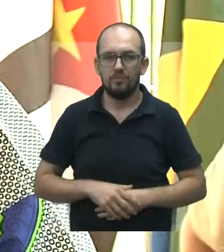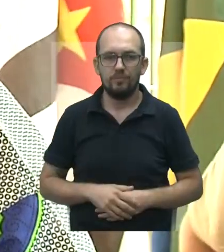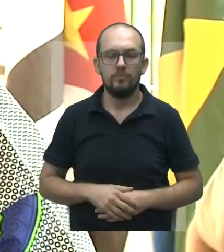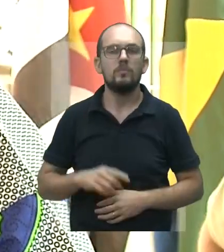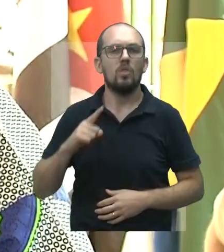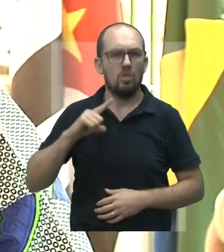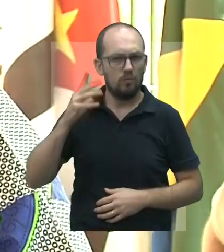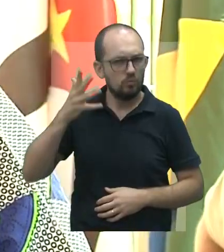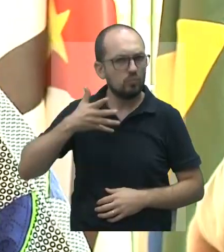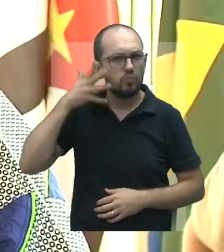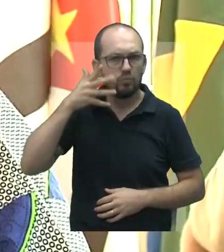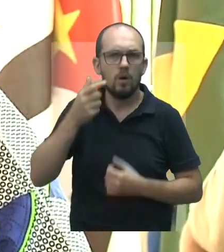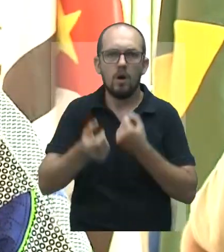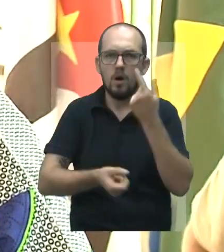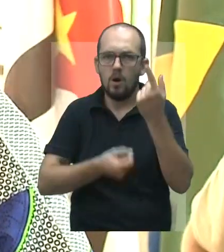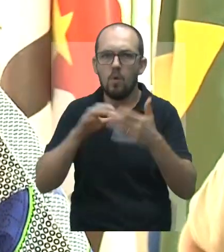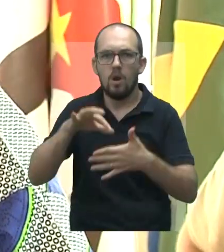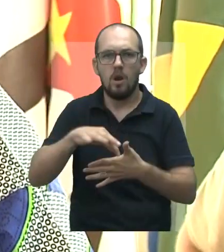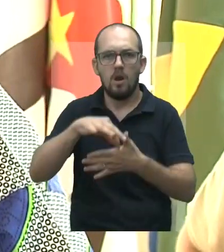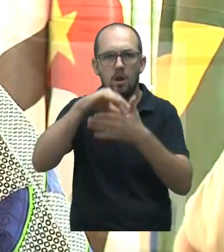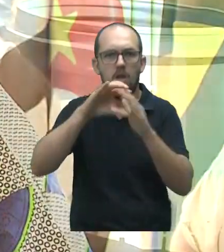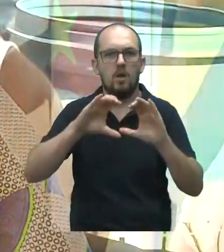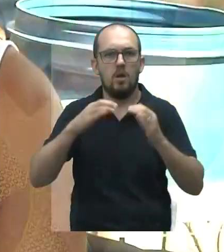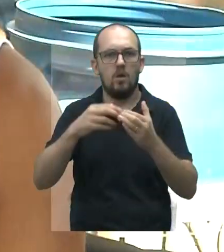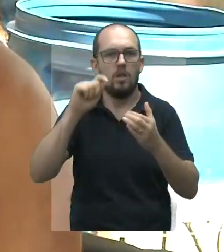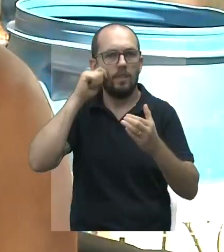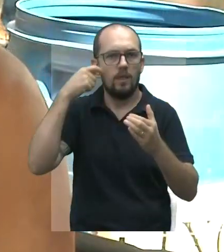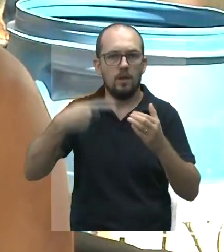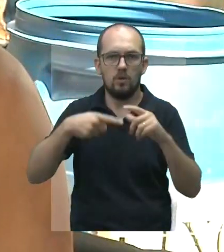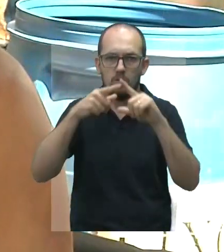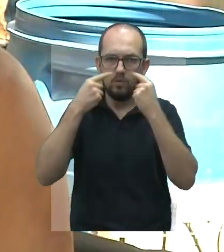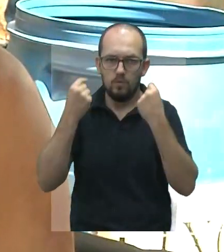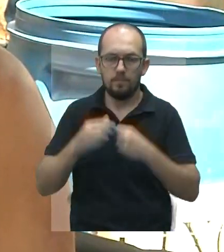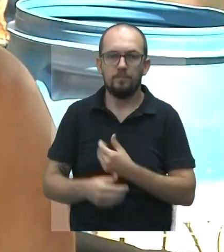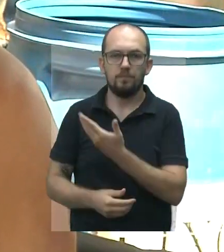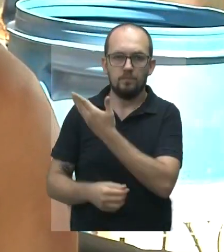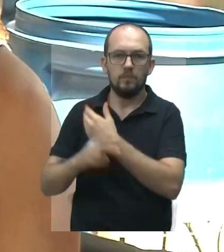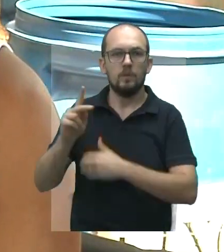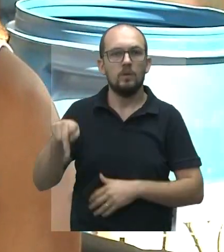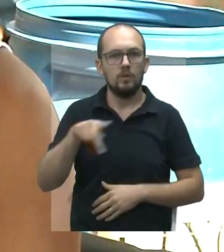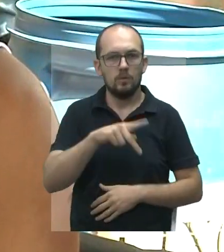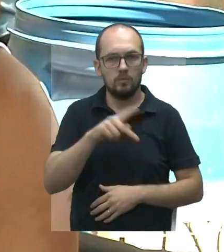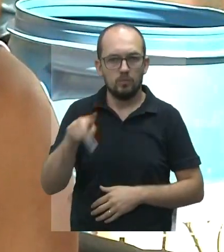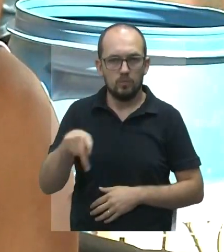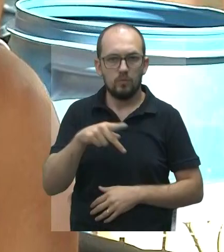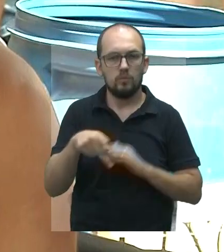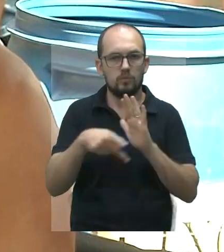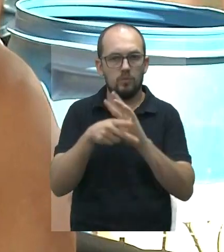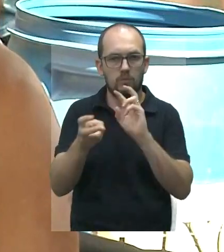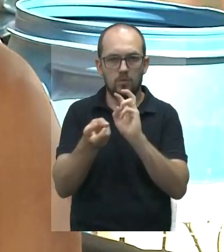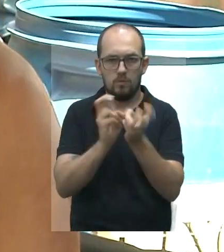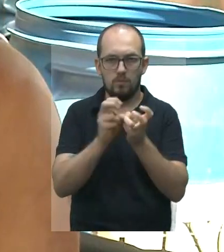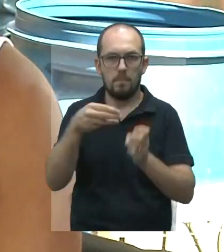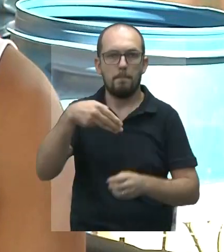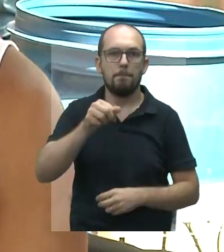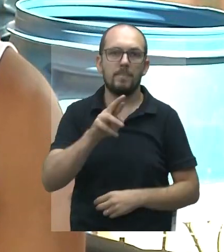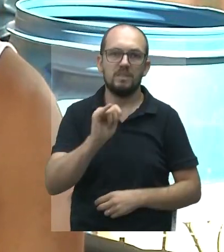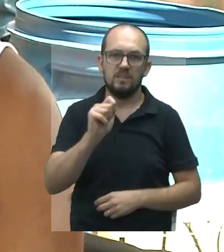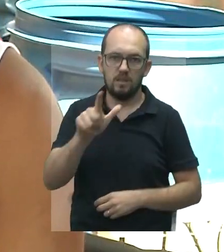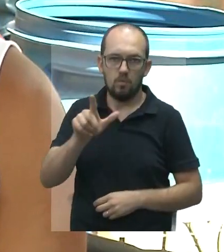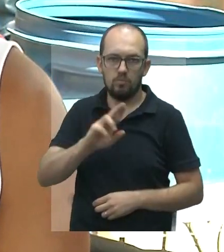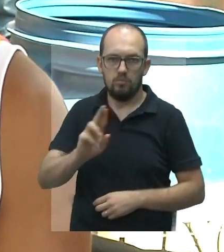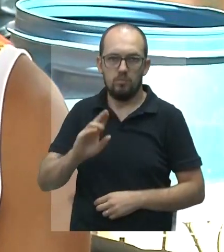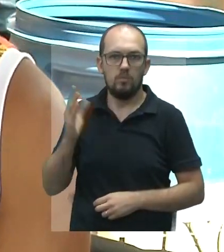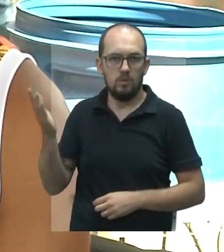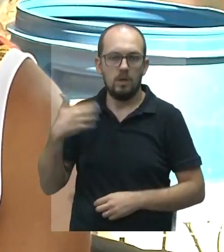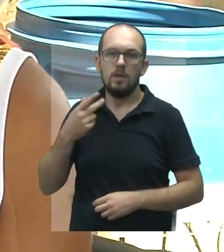discursos de lideranças da comunidade negra em Jaú. O mestre capoeirista Marcial Augusto Lopes